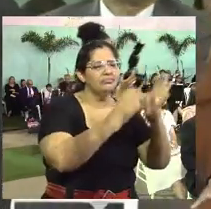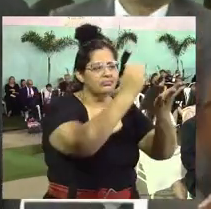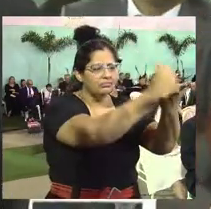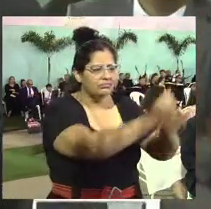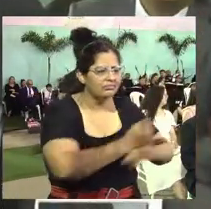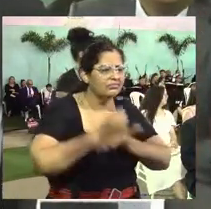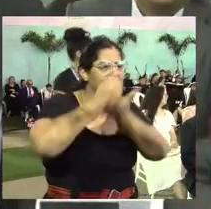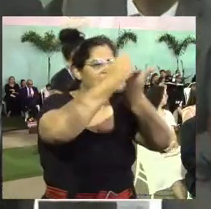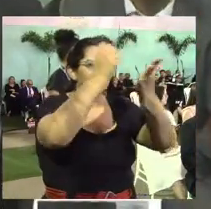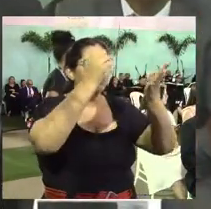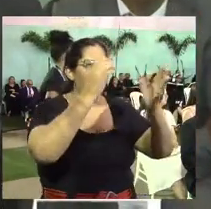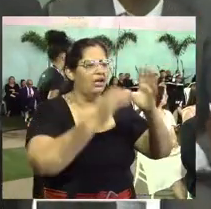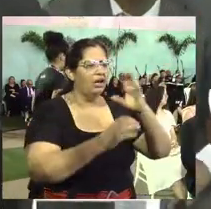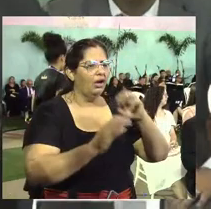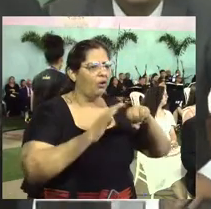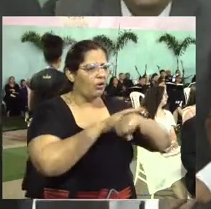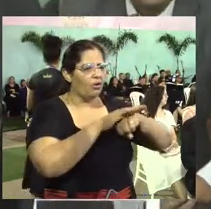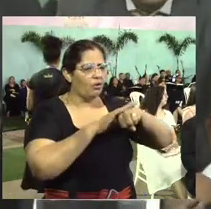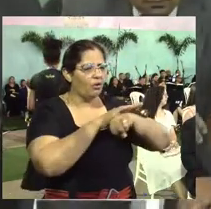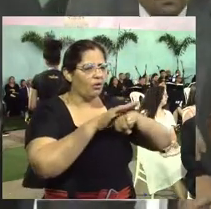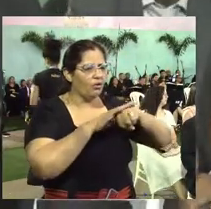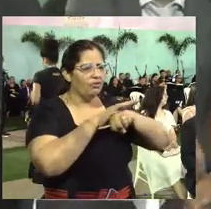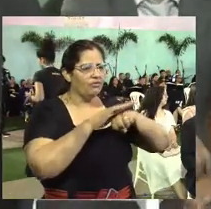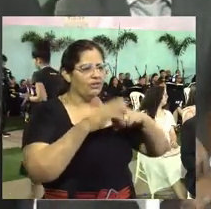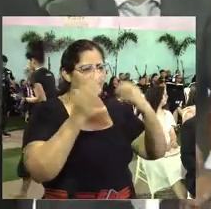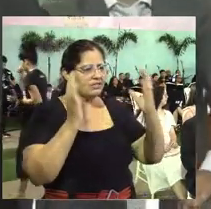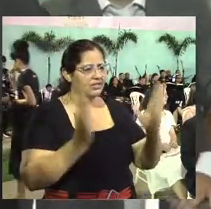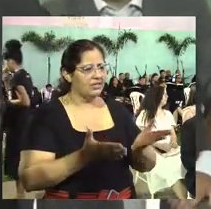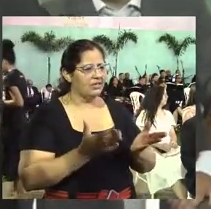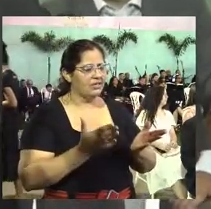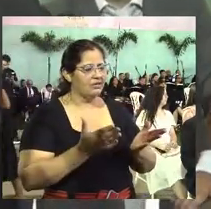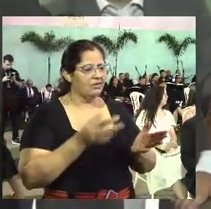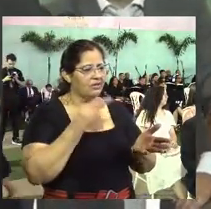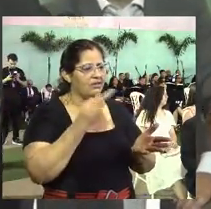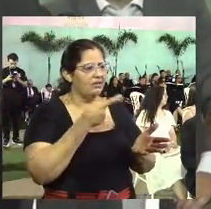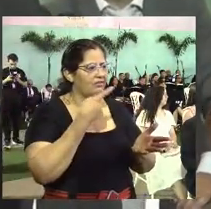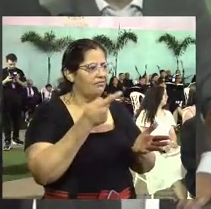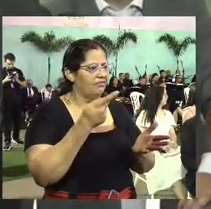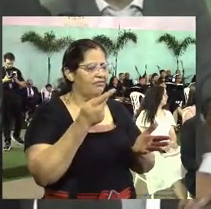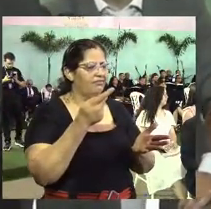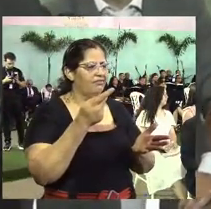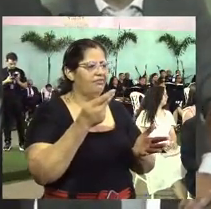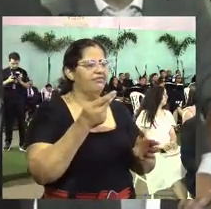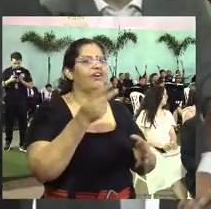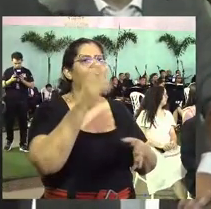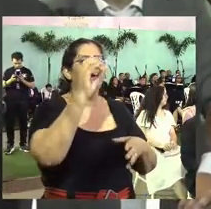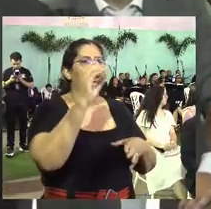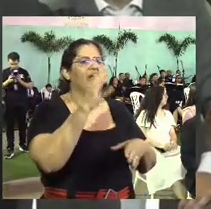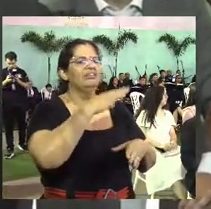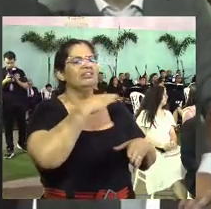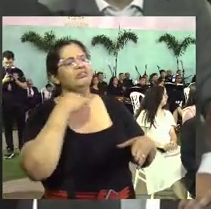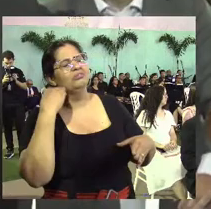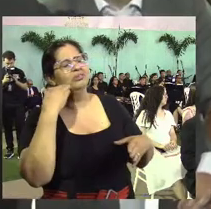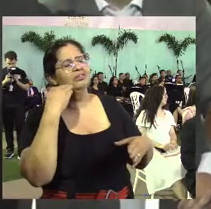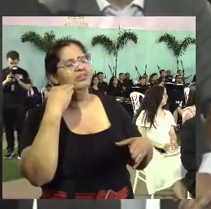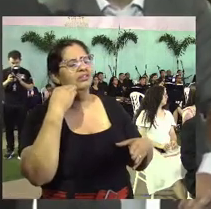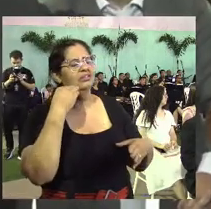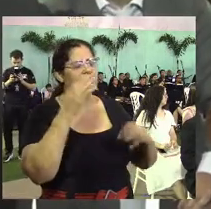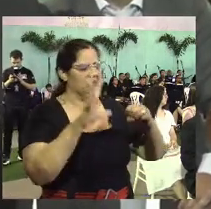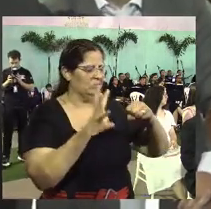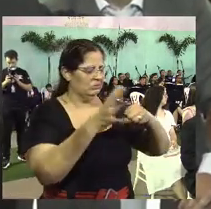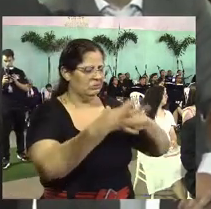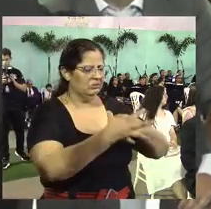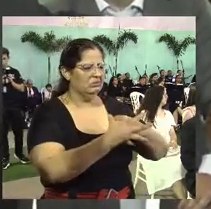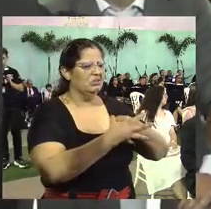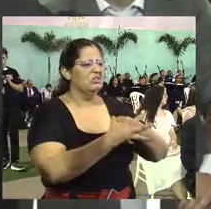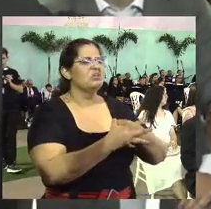e salvador conversa agora e faça um voto de você saindo desse leite de morte aí desse entubamento do coronavírus